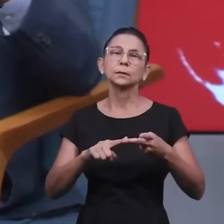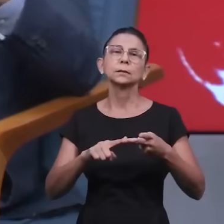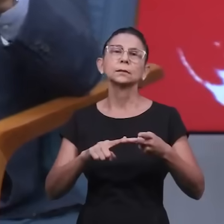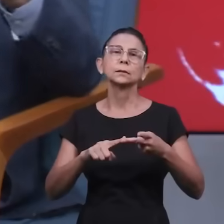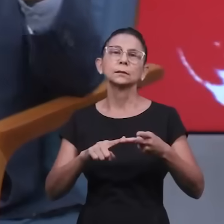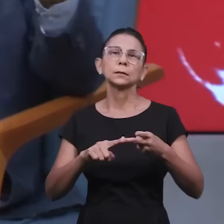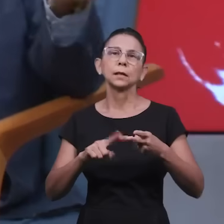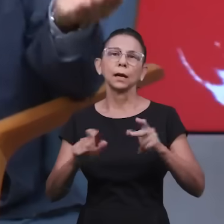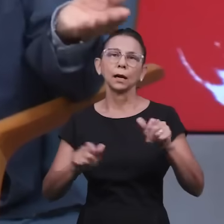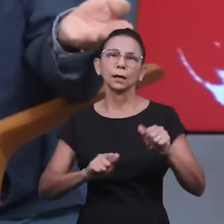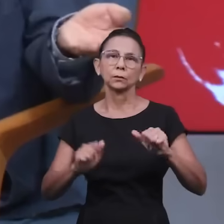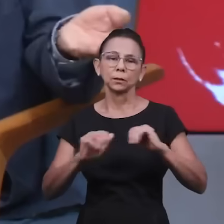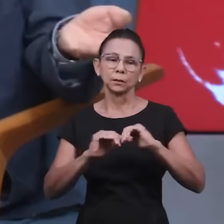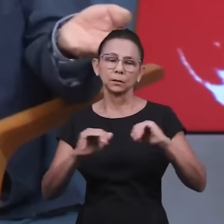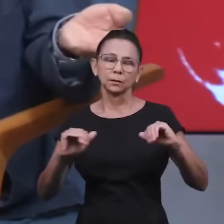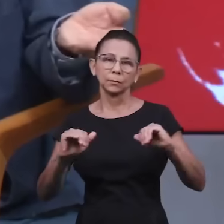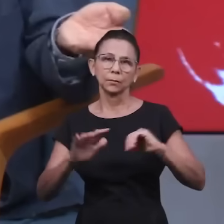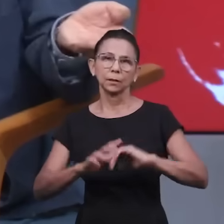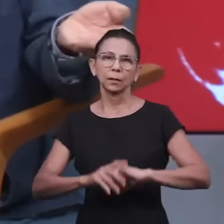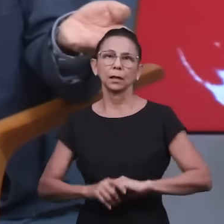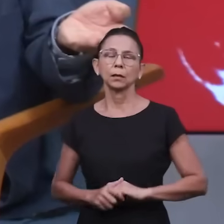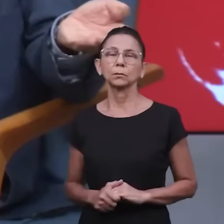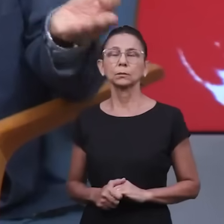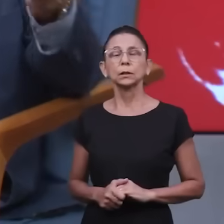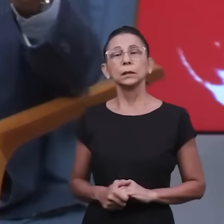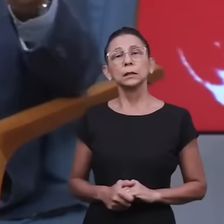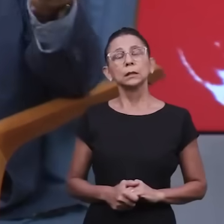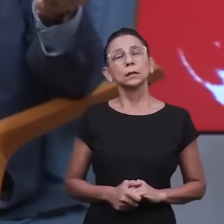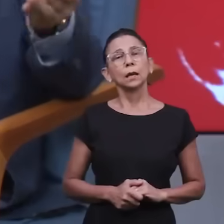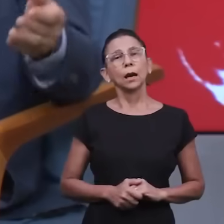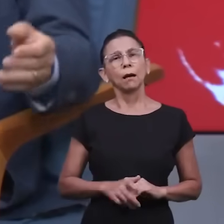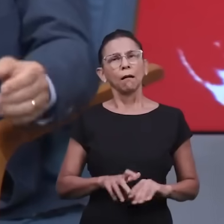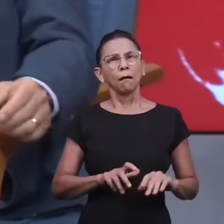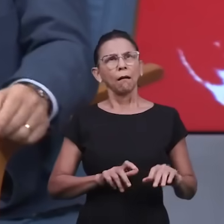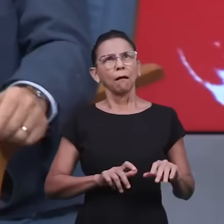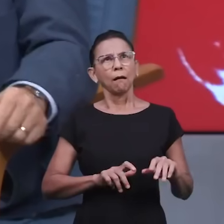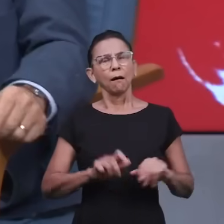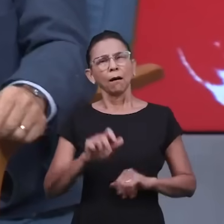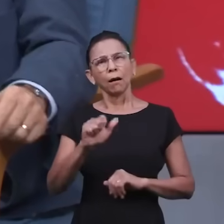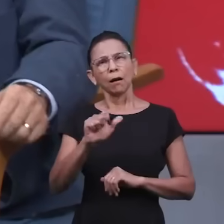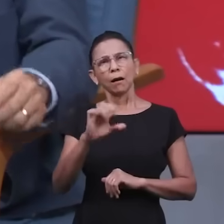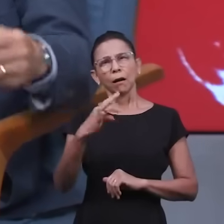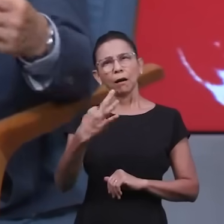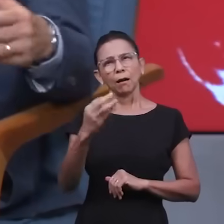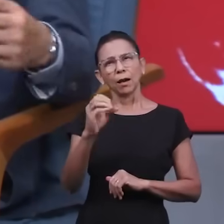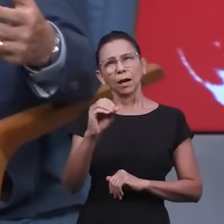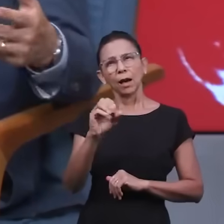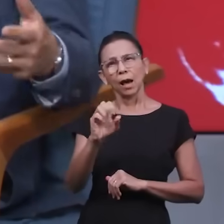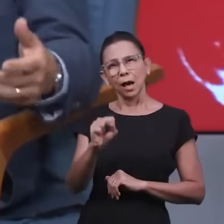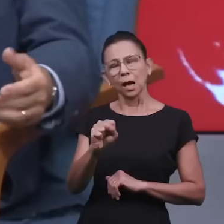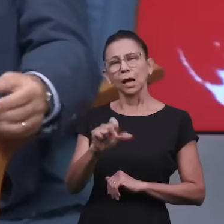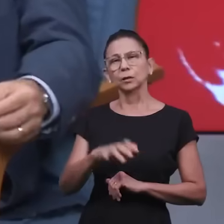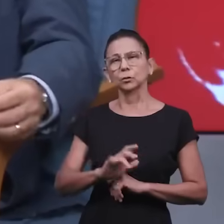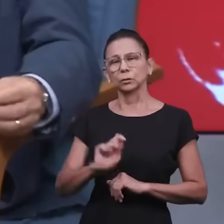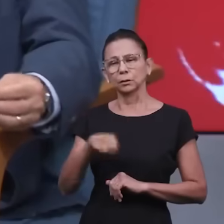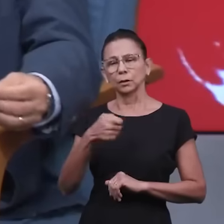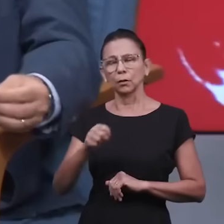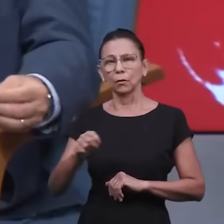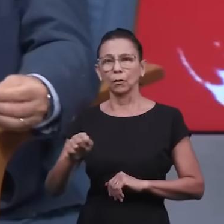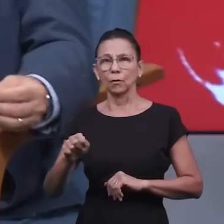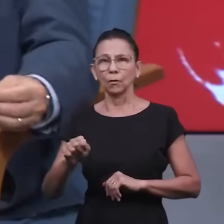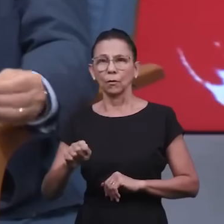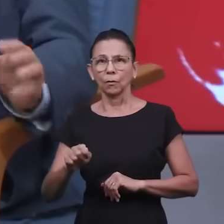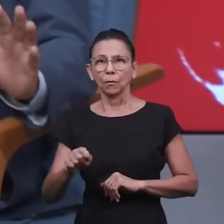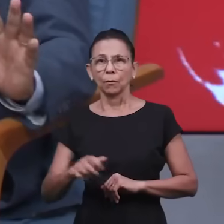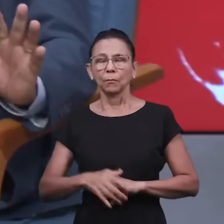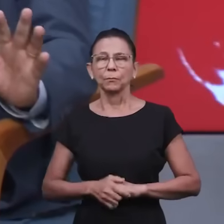faz parte da inspiração bíblica. Deram esse nome ao livro porque achava que ali eram os Atos